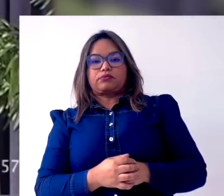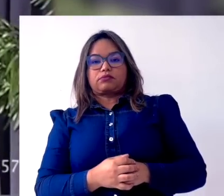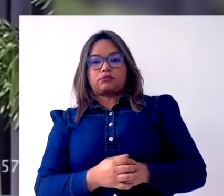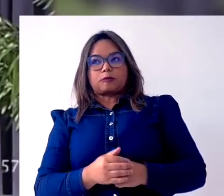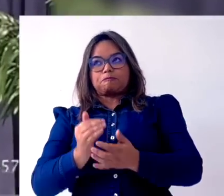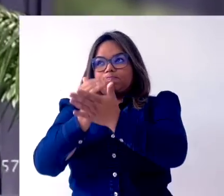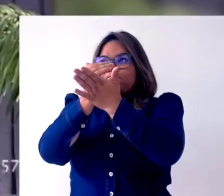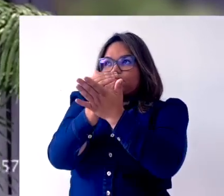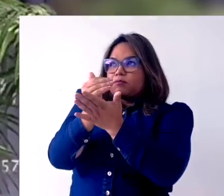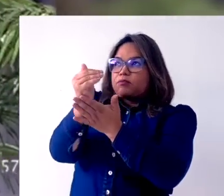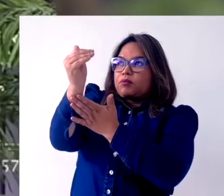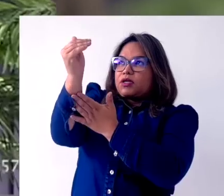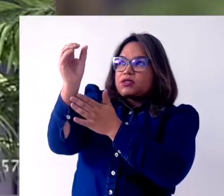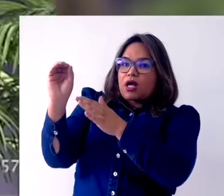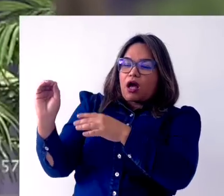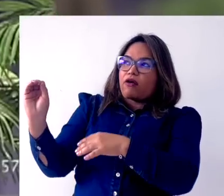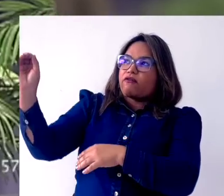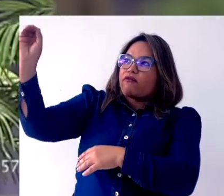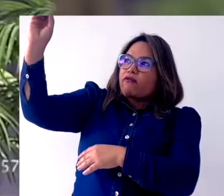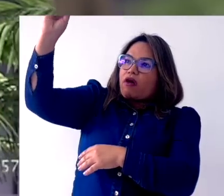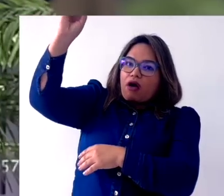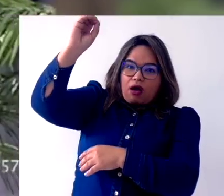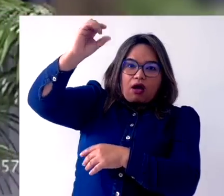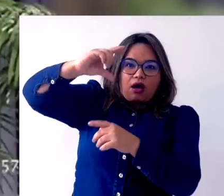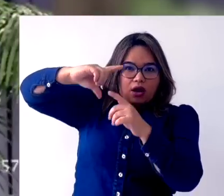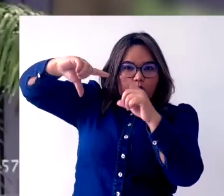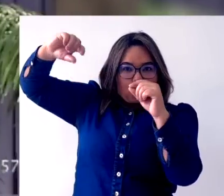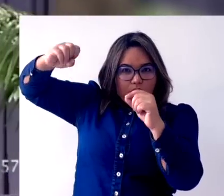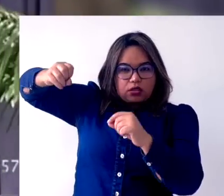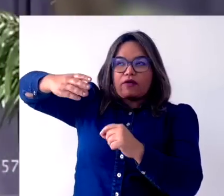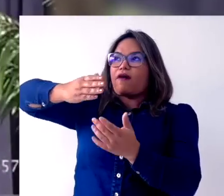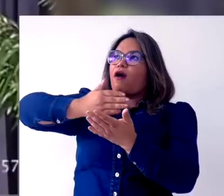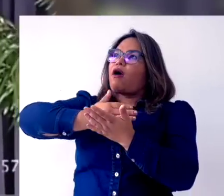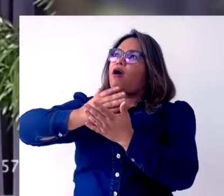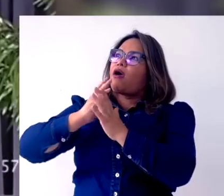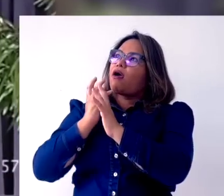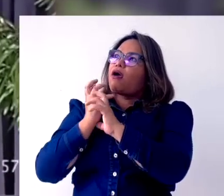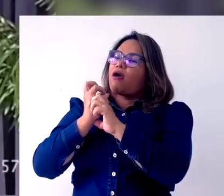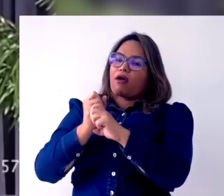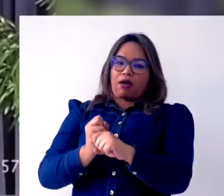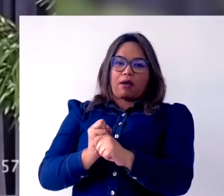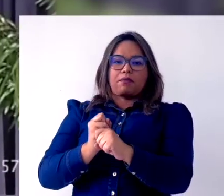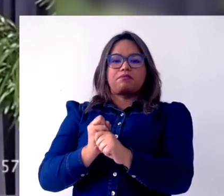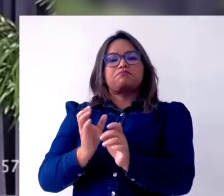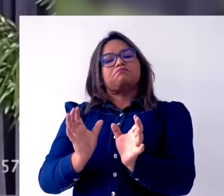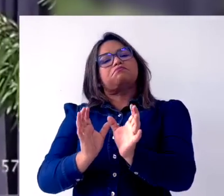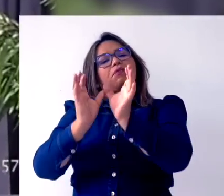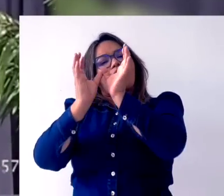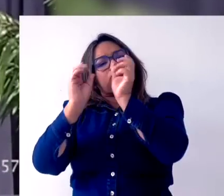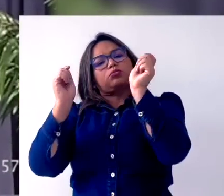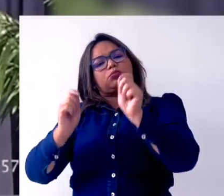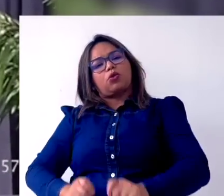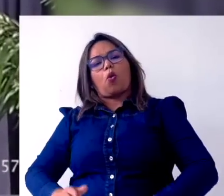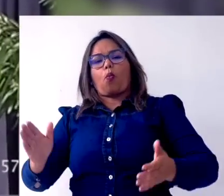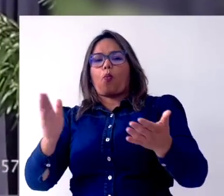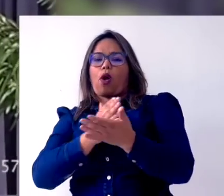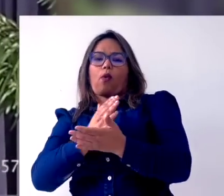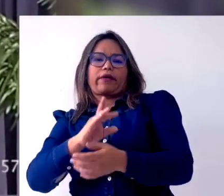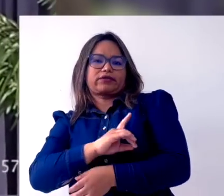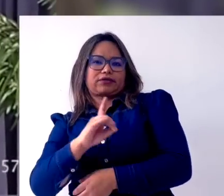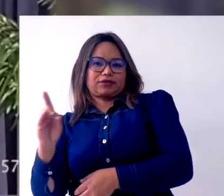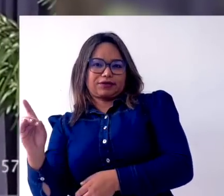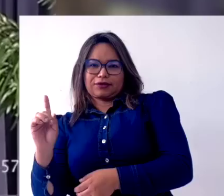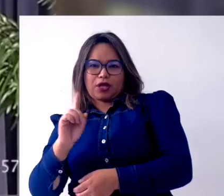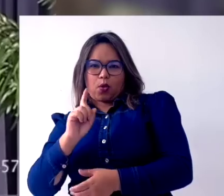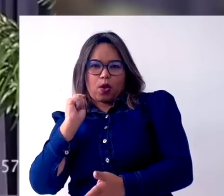vinha a lua nova, então os dias eram contados. E a Páscoa podia acontecer em qualquer dia. Ela não tinha